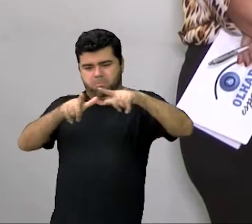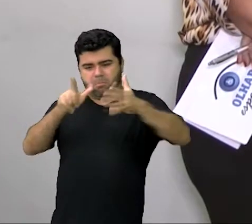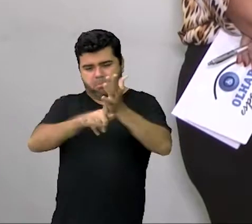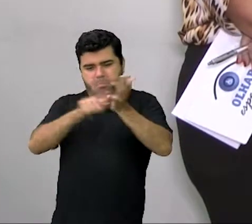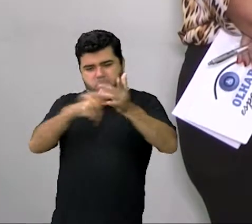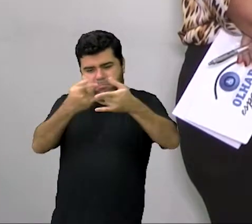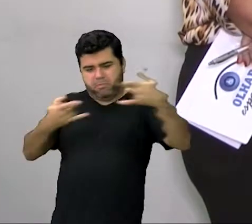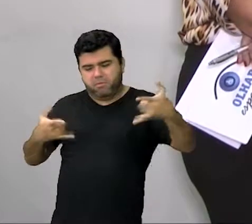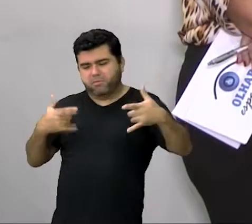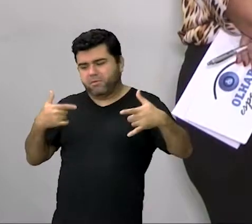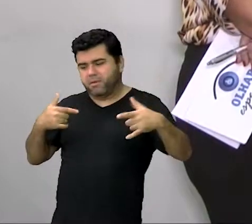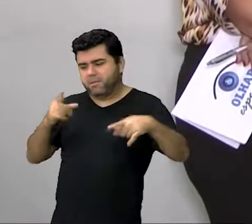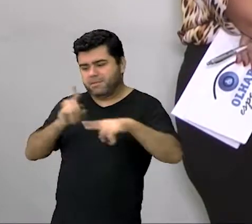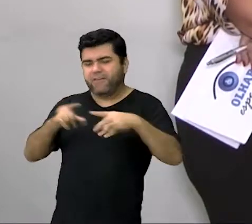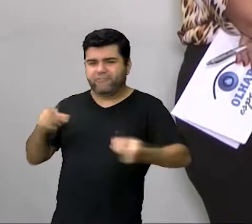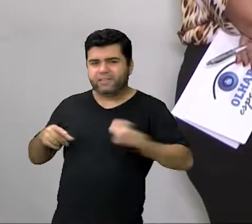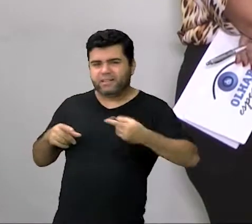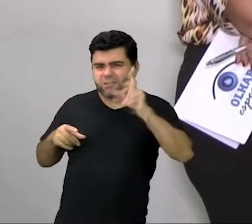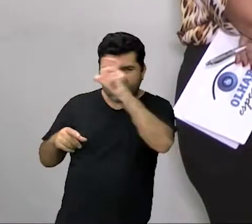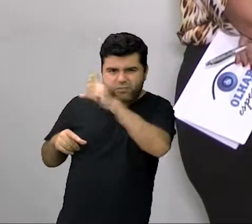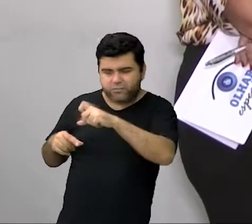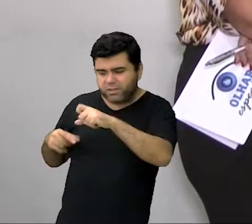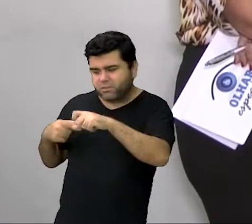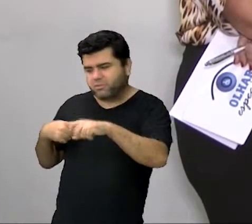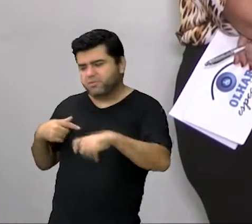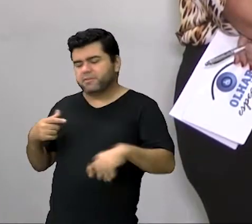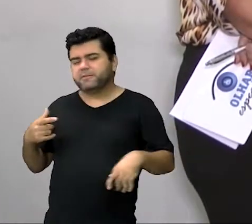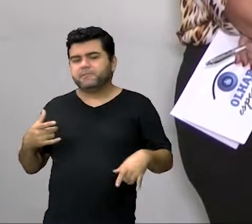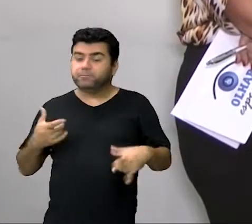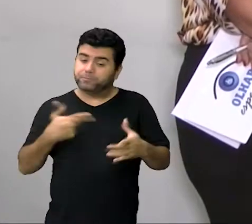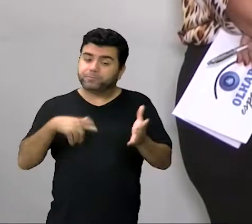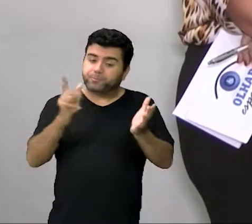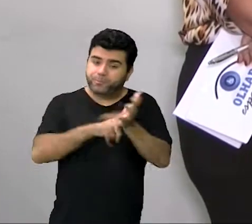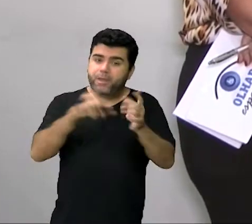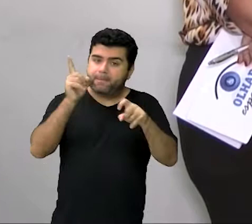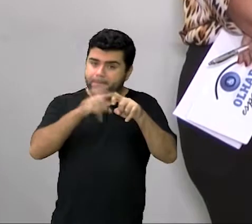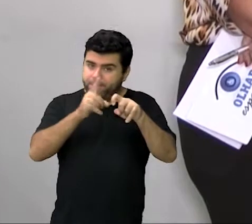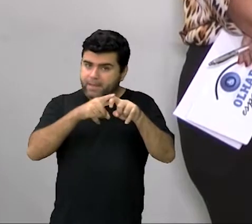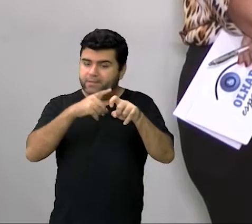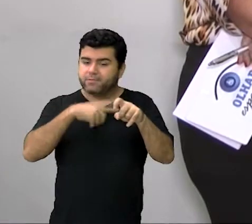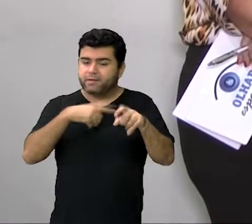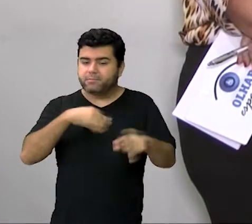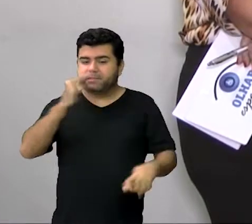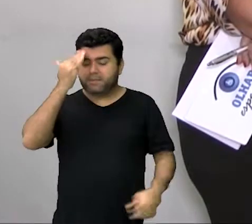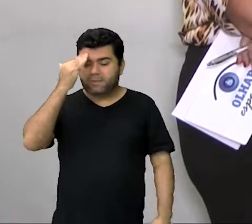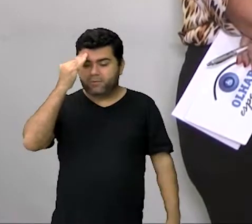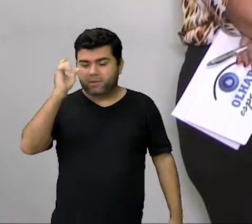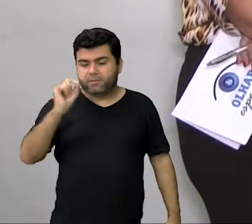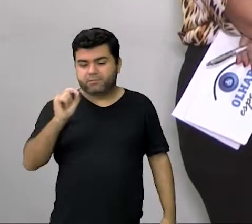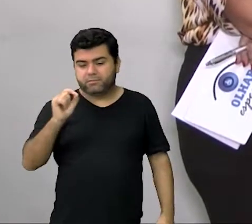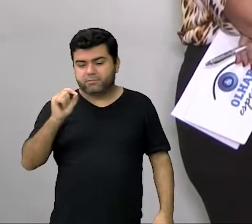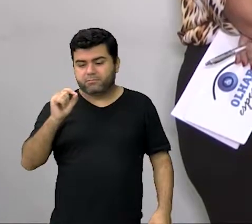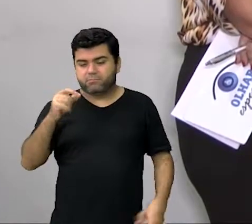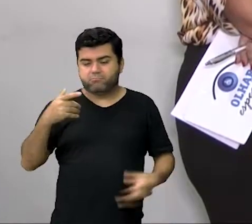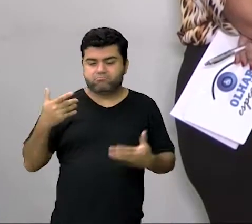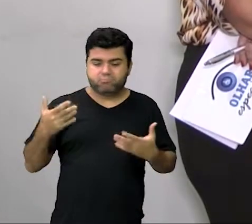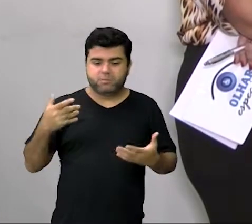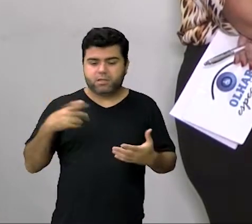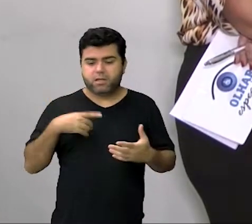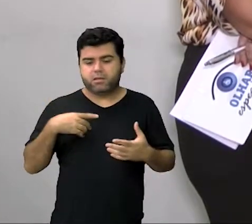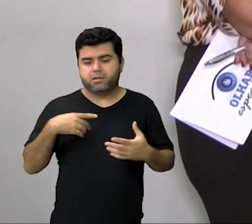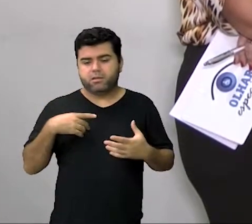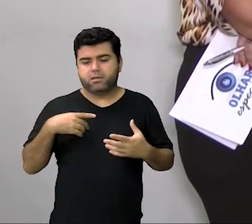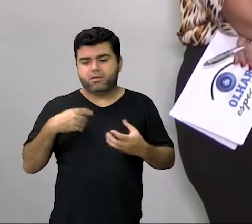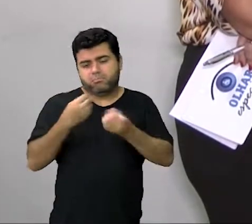o diagnóstico ali serviu para a gente ter, né, entre aspas, alguns benefícios e ter